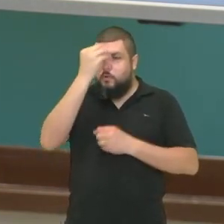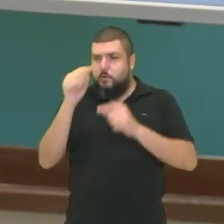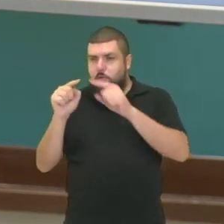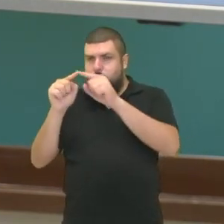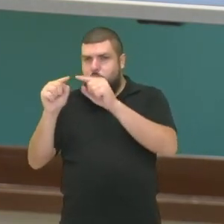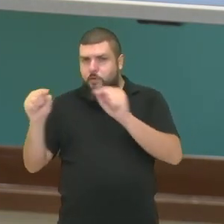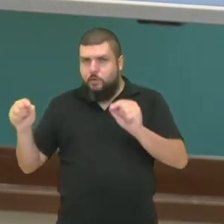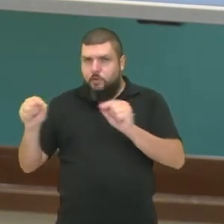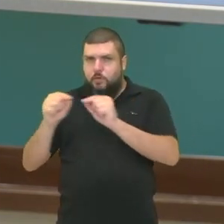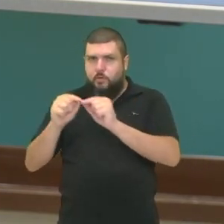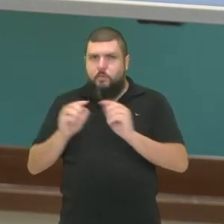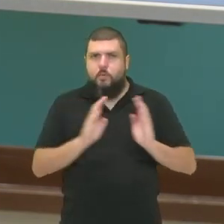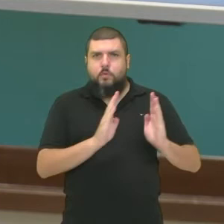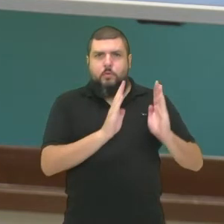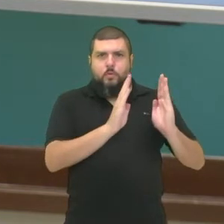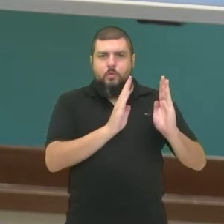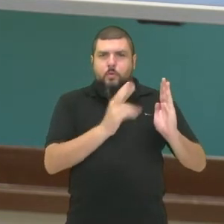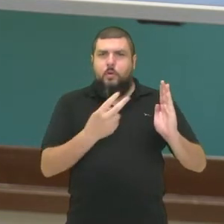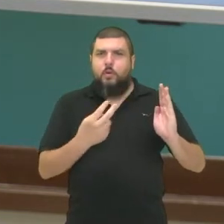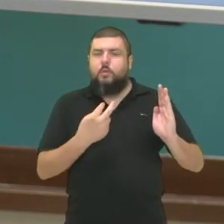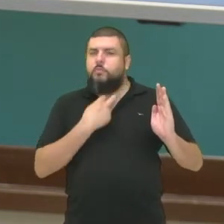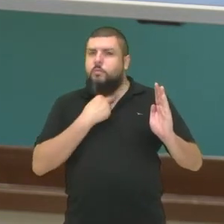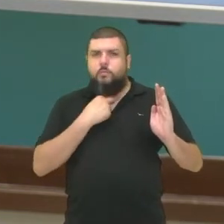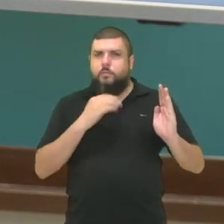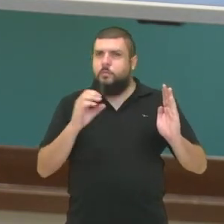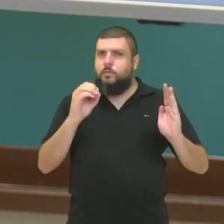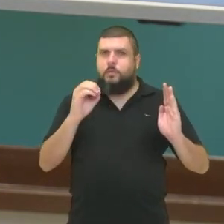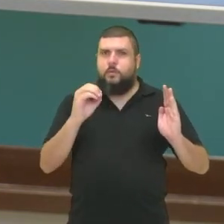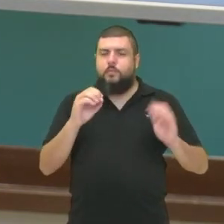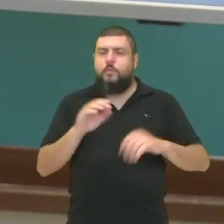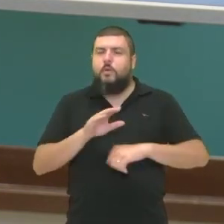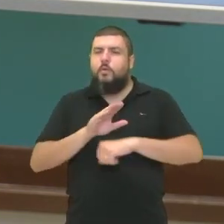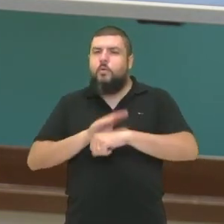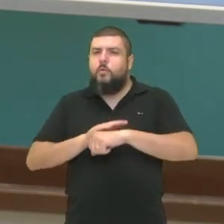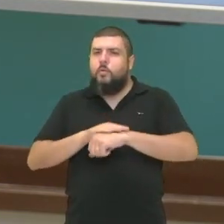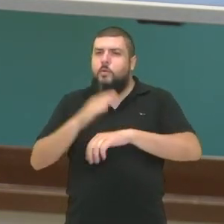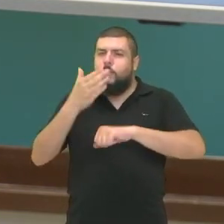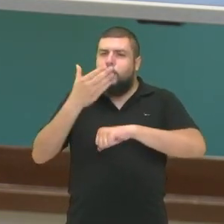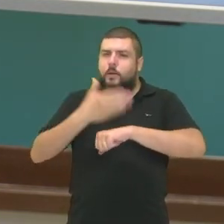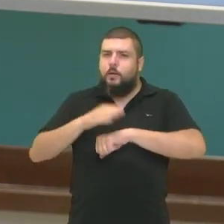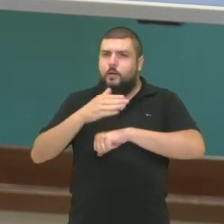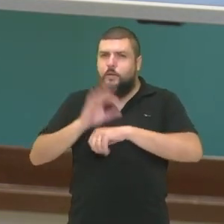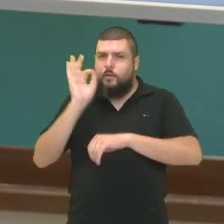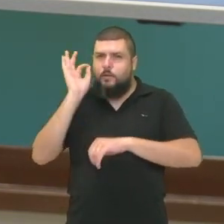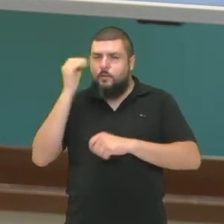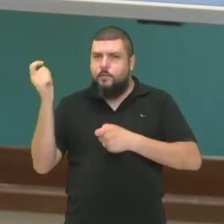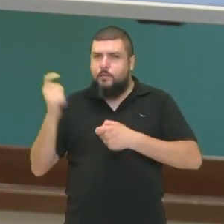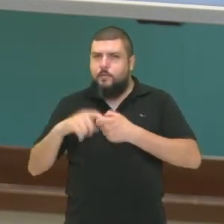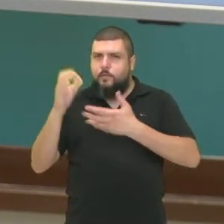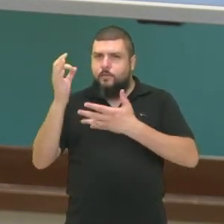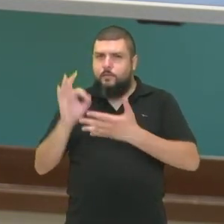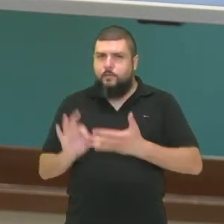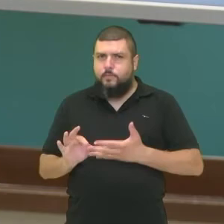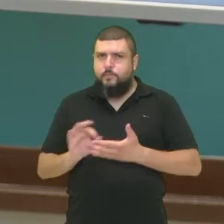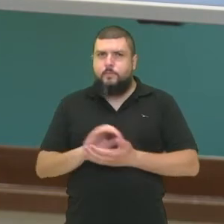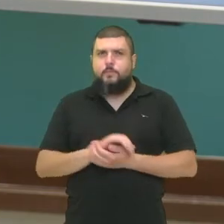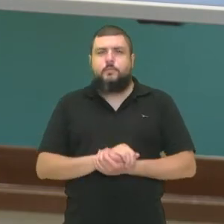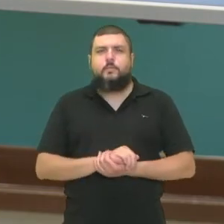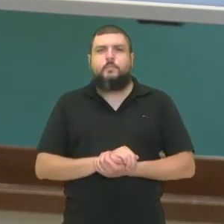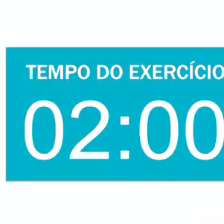que o determinante tem que ser diferente de zero. Um tempinho para vocês resolverem e já voltamos conferir.